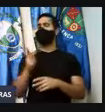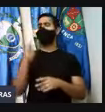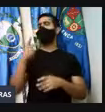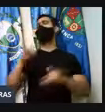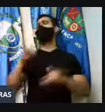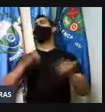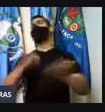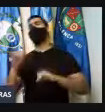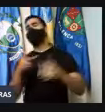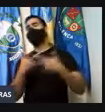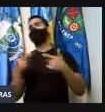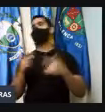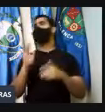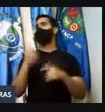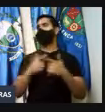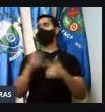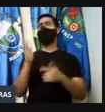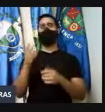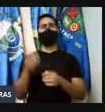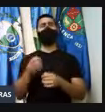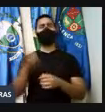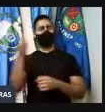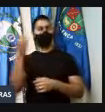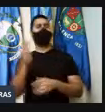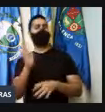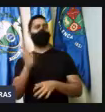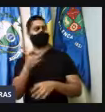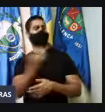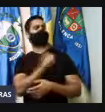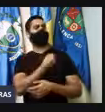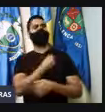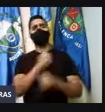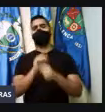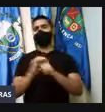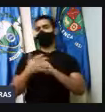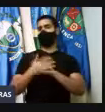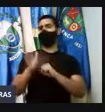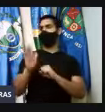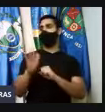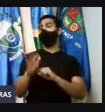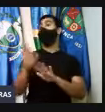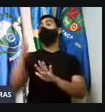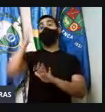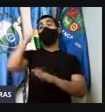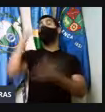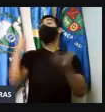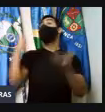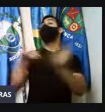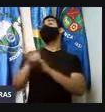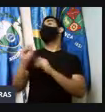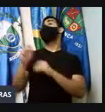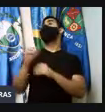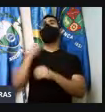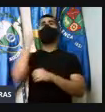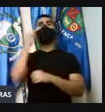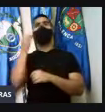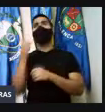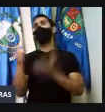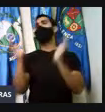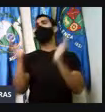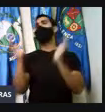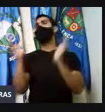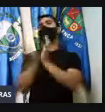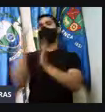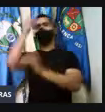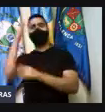sofrimento, porque isso já está estampado com os números que estão aí assolando a gente. A gente quer saber sobre teste em massa,